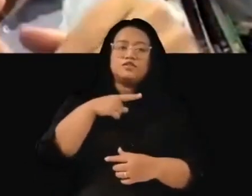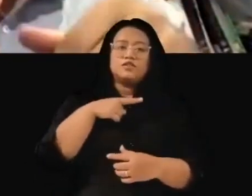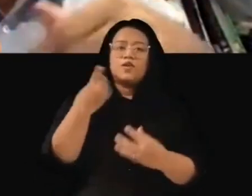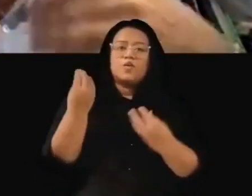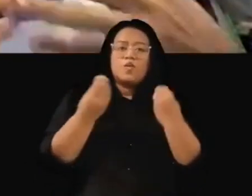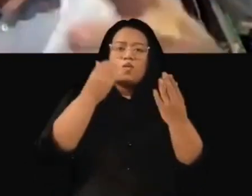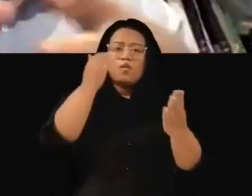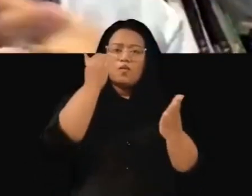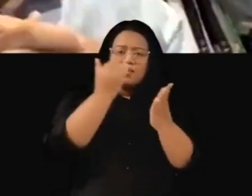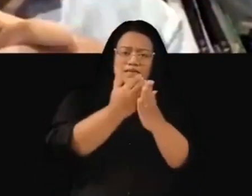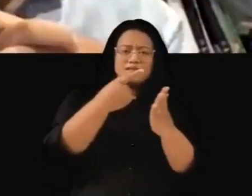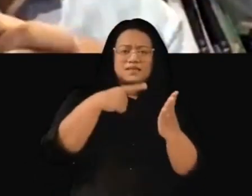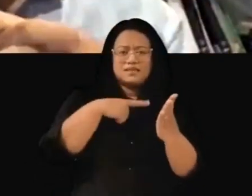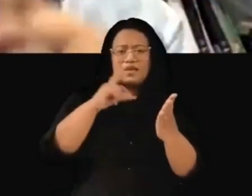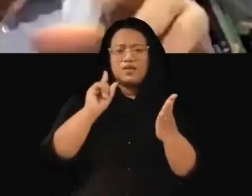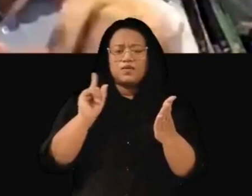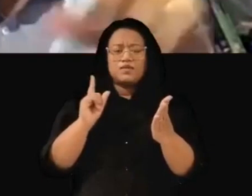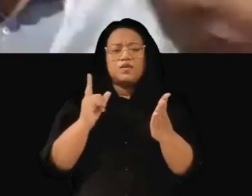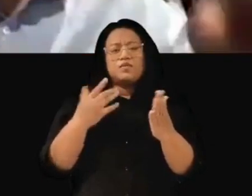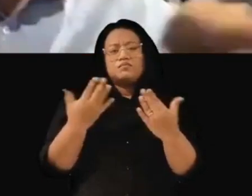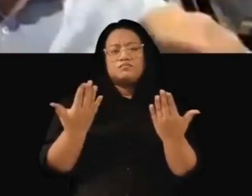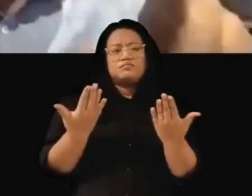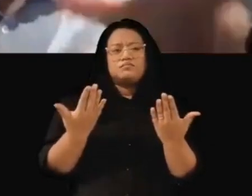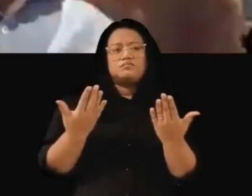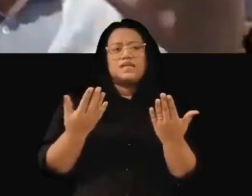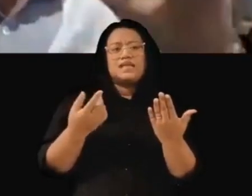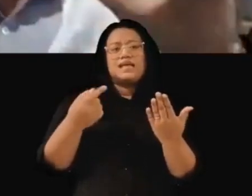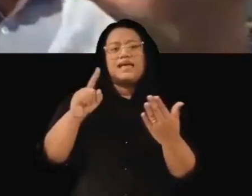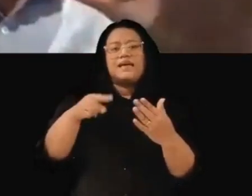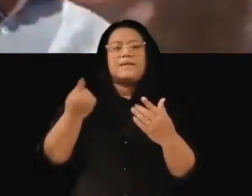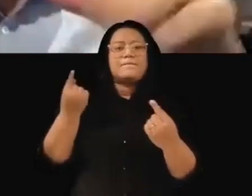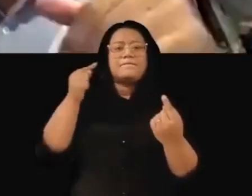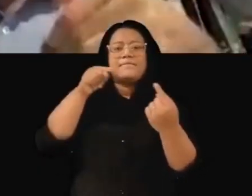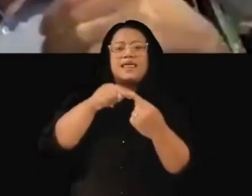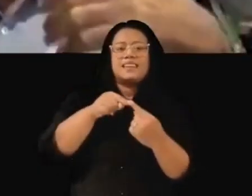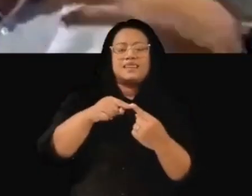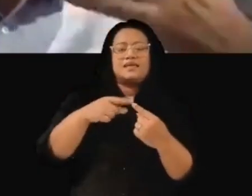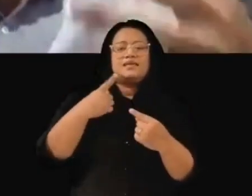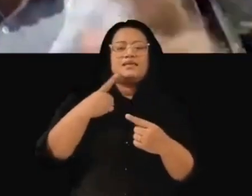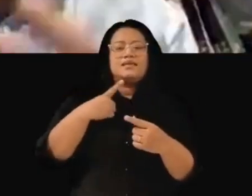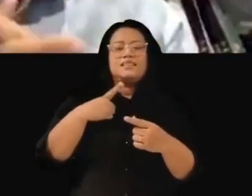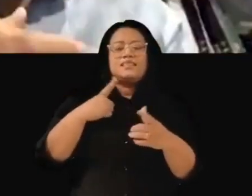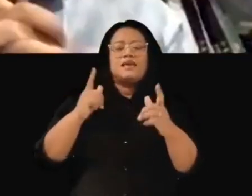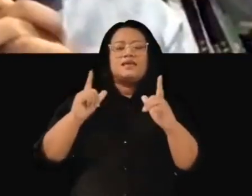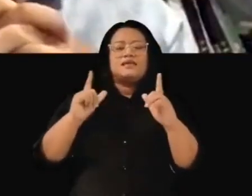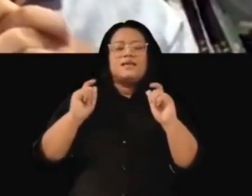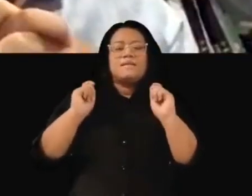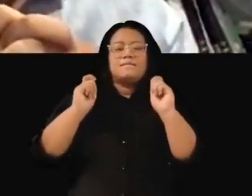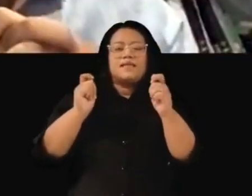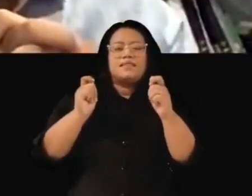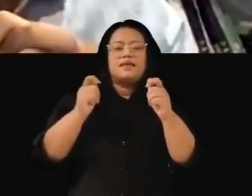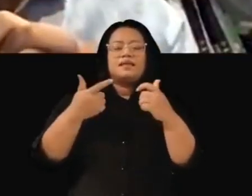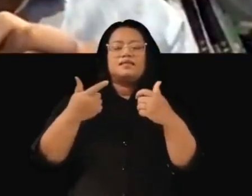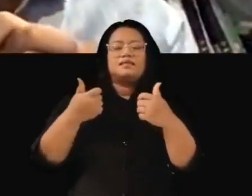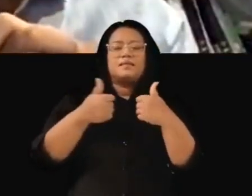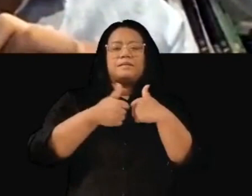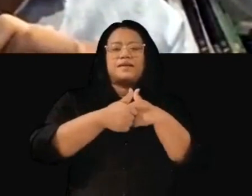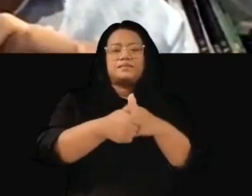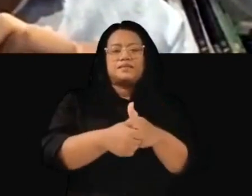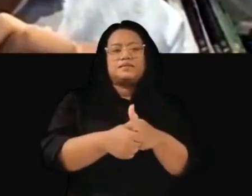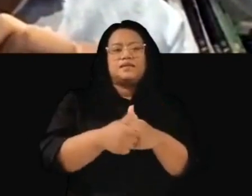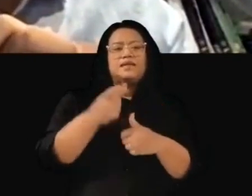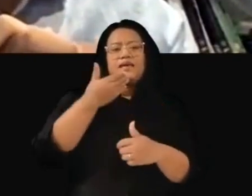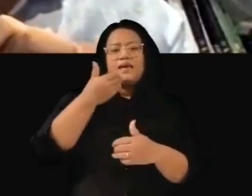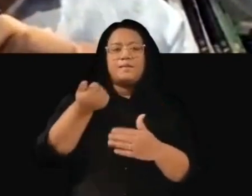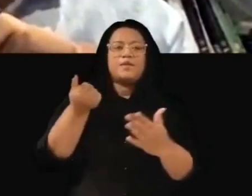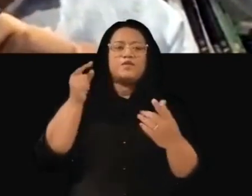ou não, eu costumo dizer o seguinte: eles são, no mínimo, metas, né? Nós temos aí bandeiras, né, para perseguir. E é melhor ter uma meta do